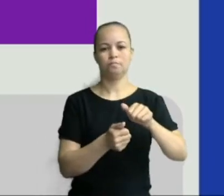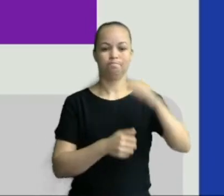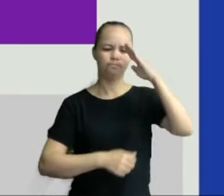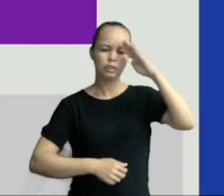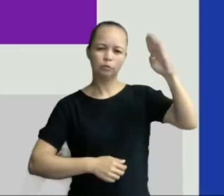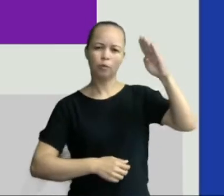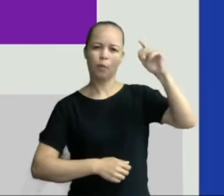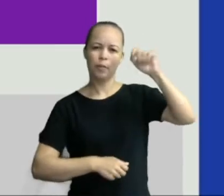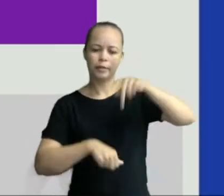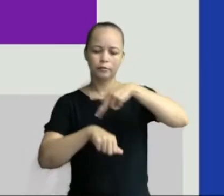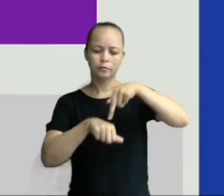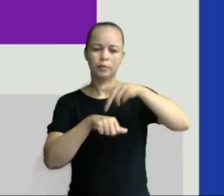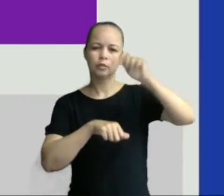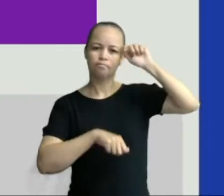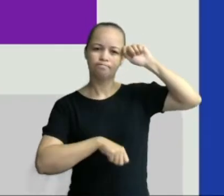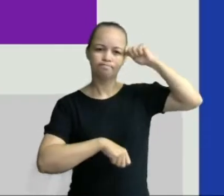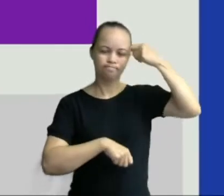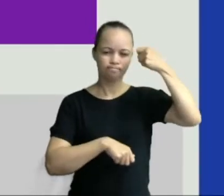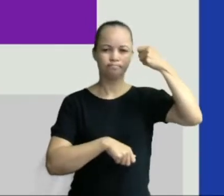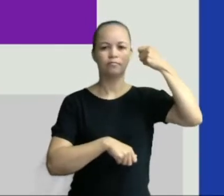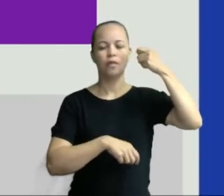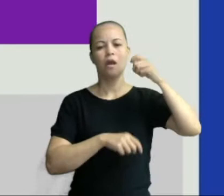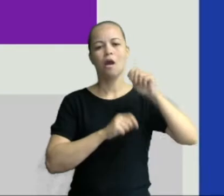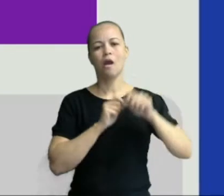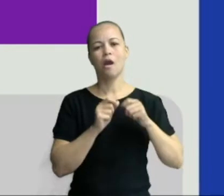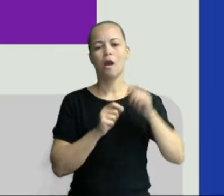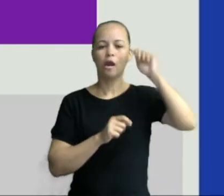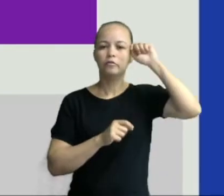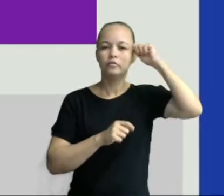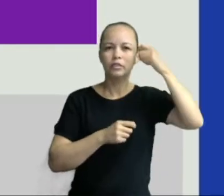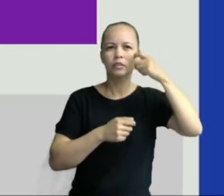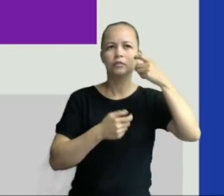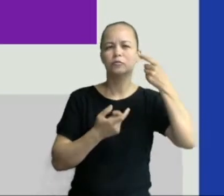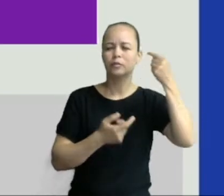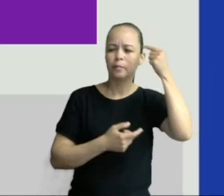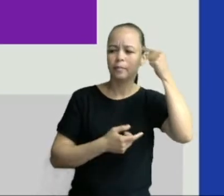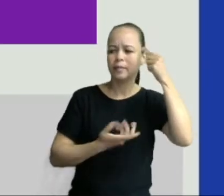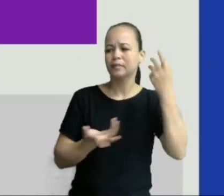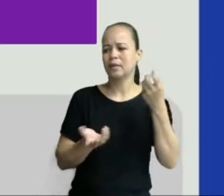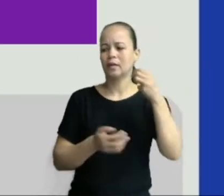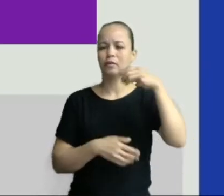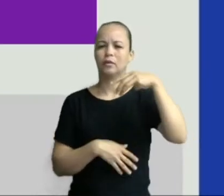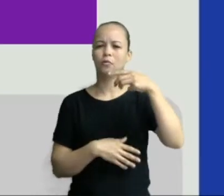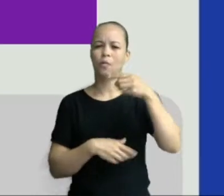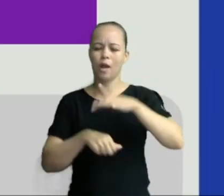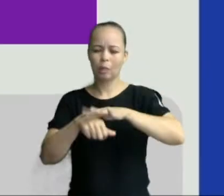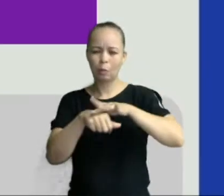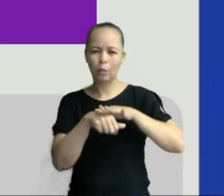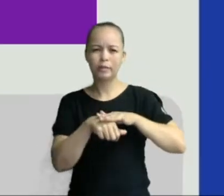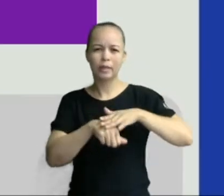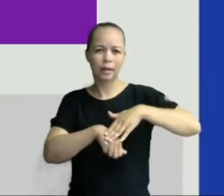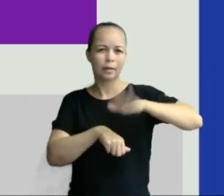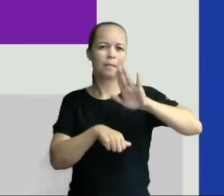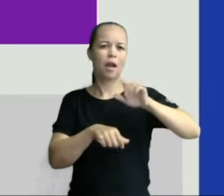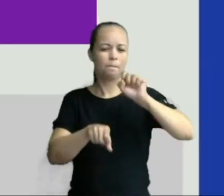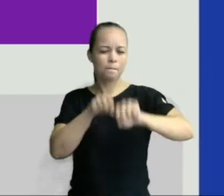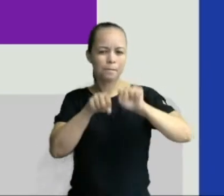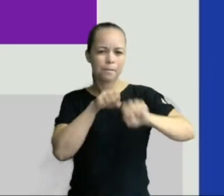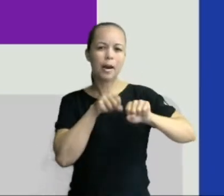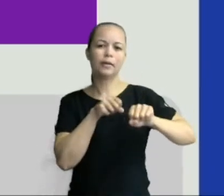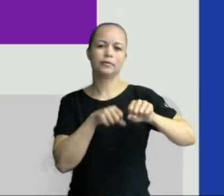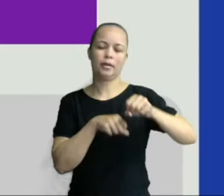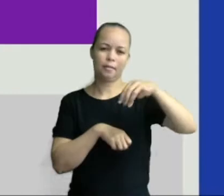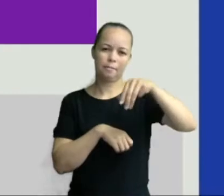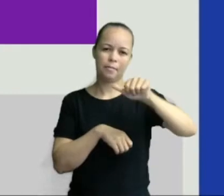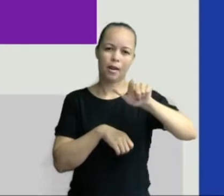africano. Fica essa informação. Quando você pensar em uma doença causada por protozoário que mata muito, é a malária. Qual é o agente que causa a malária?